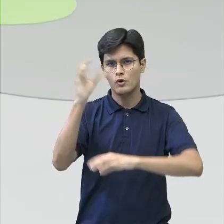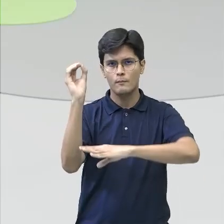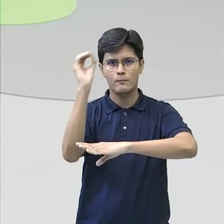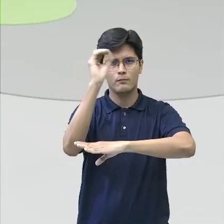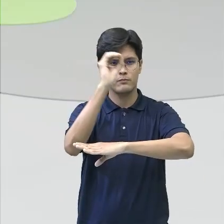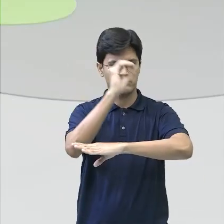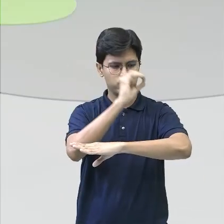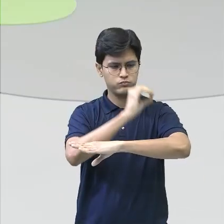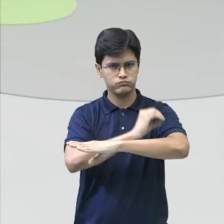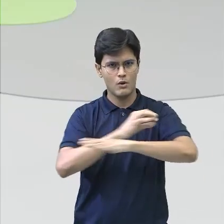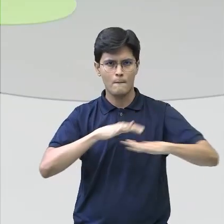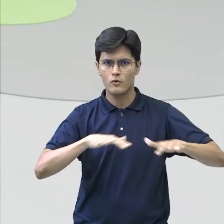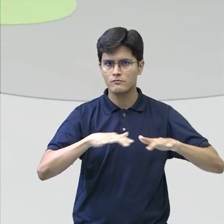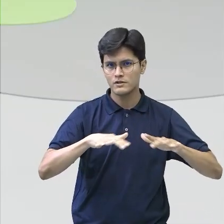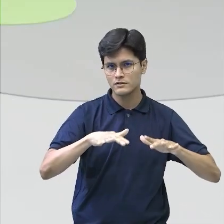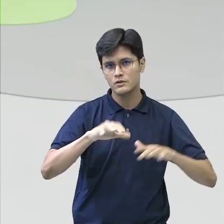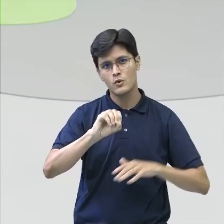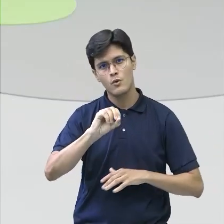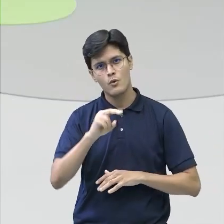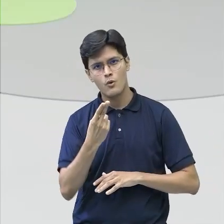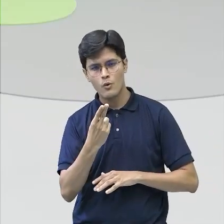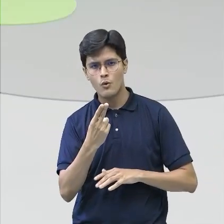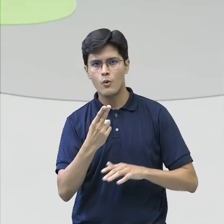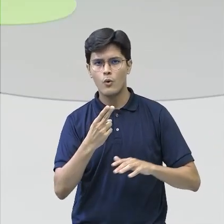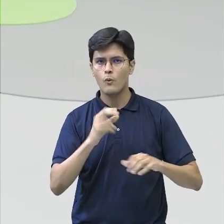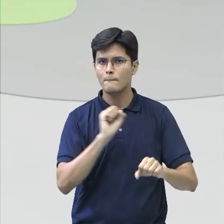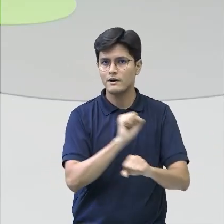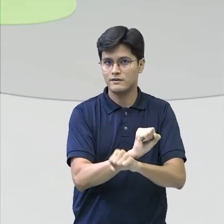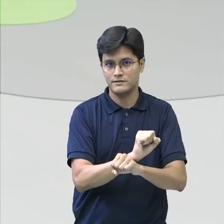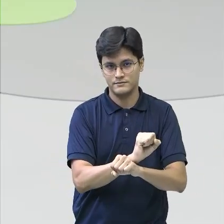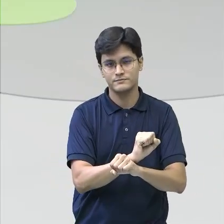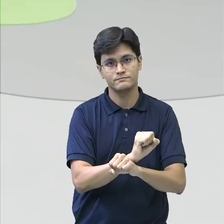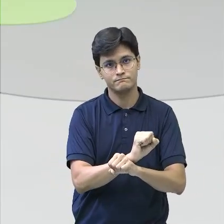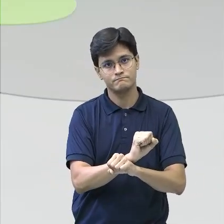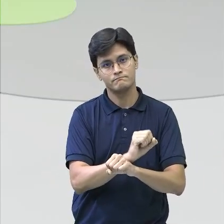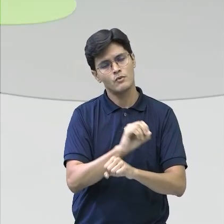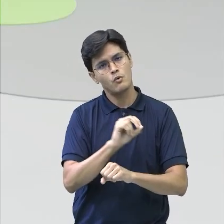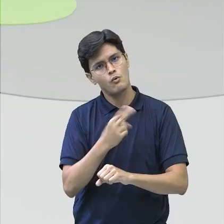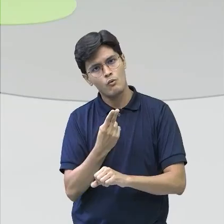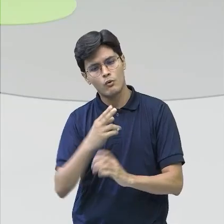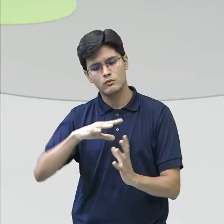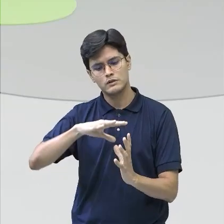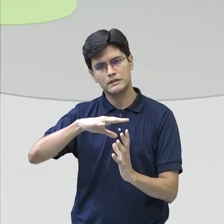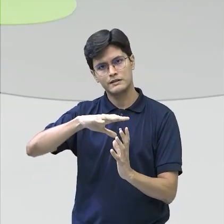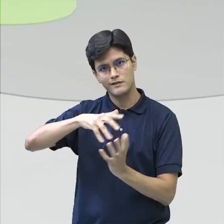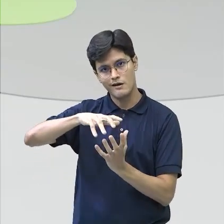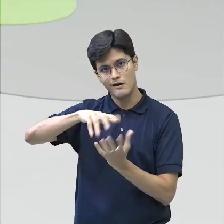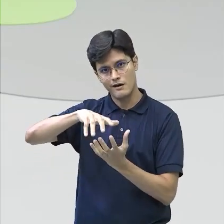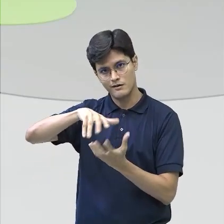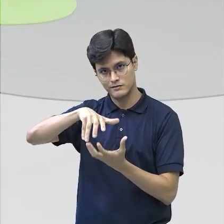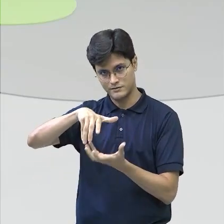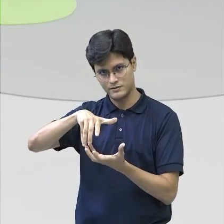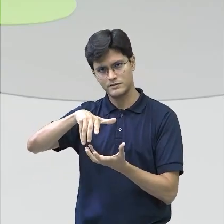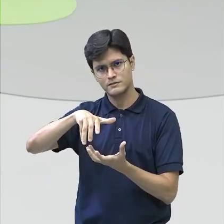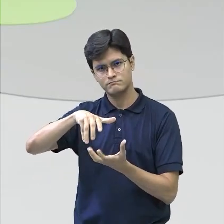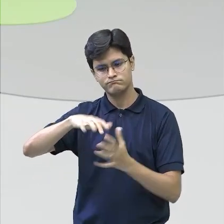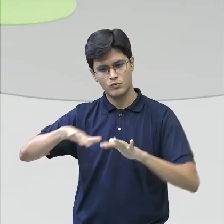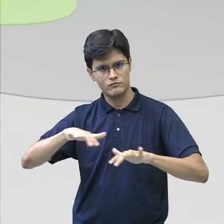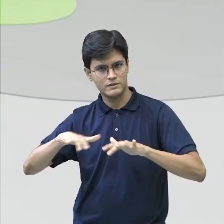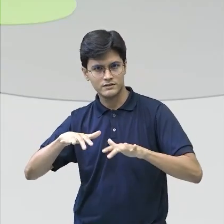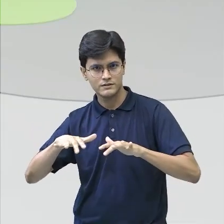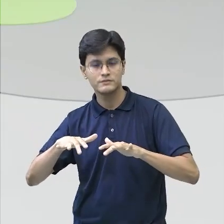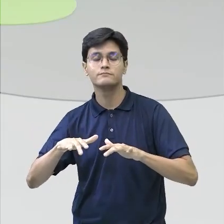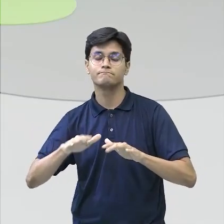se movimentando ou ele está parado, né? Ou será que é a Terra que está se movimentando? Então você pode observar